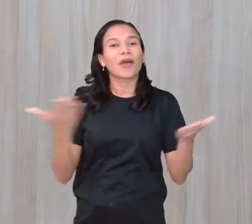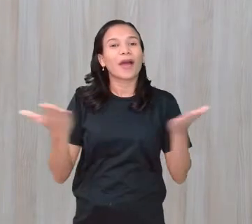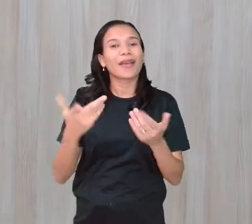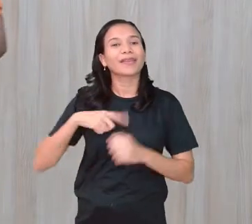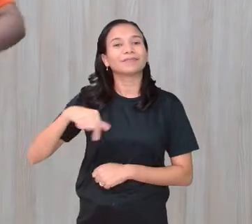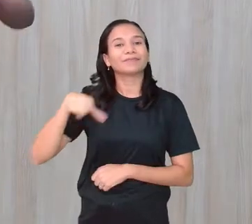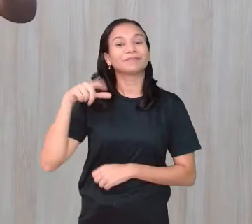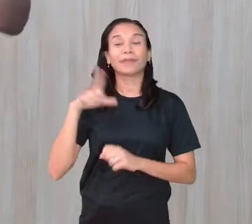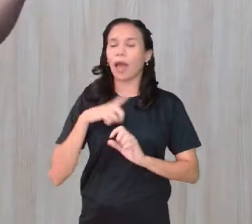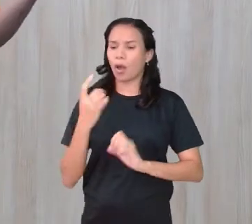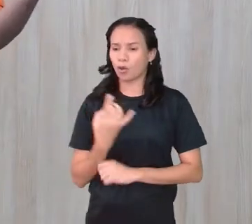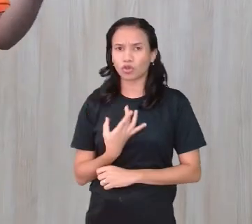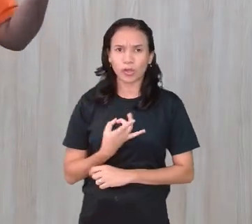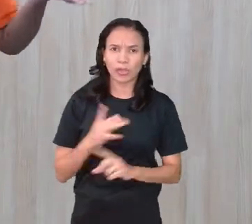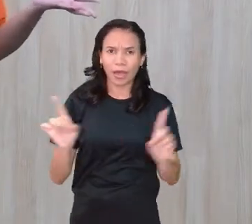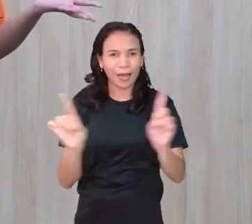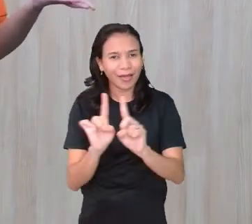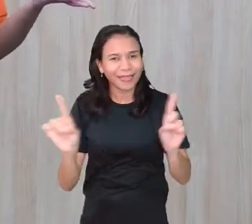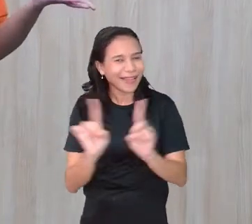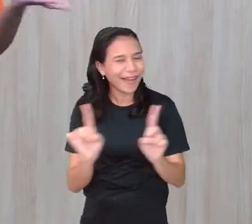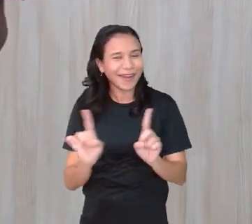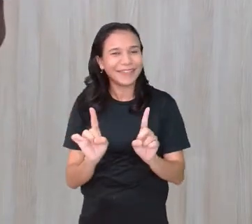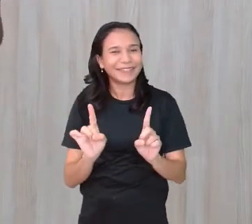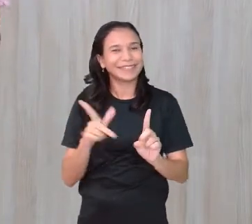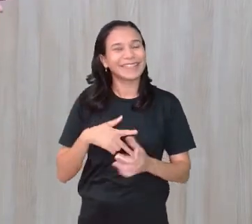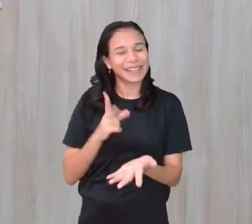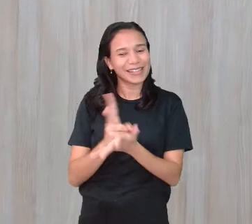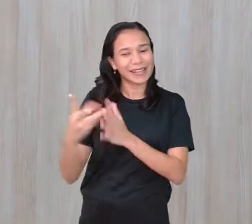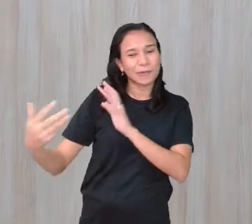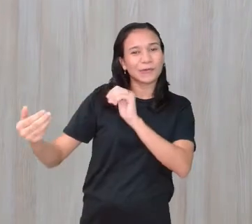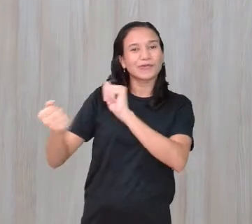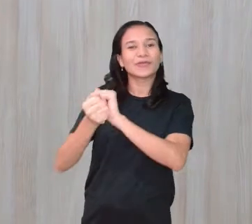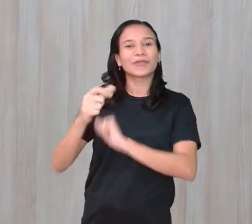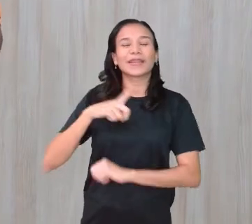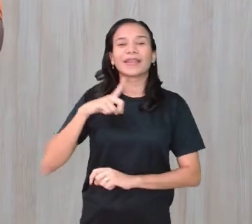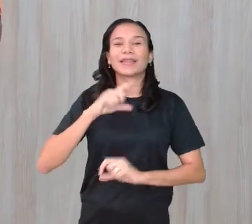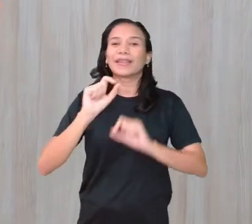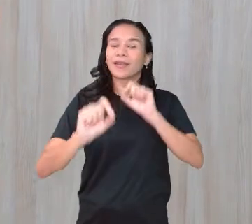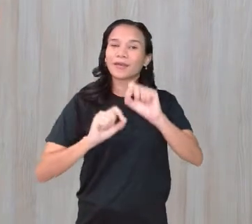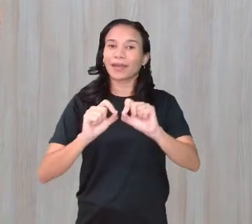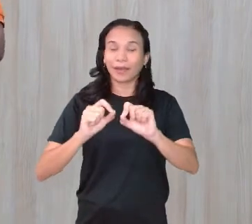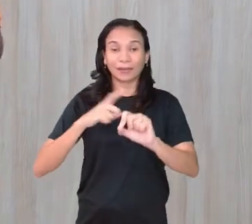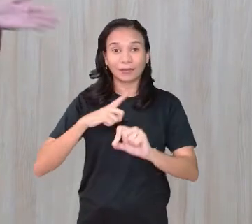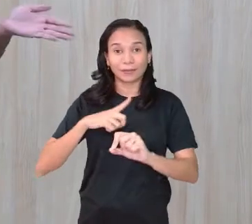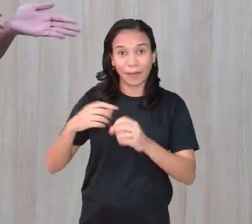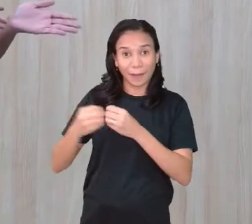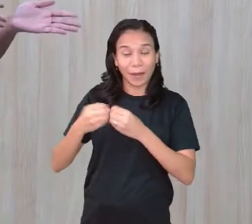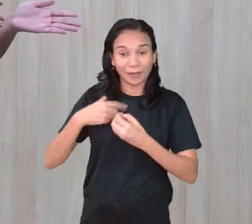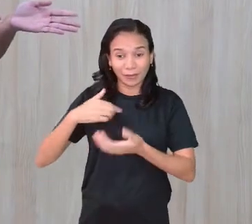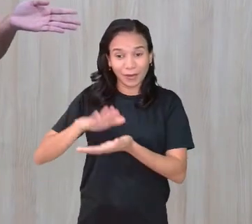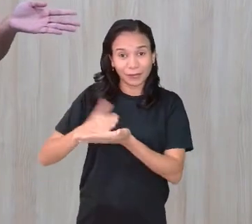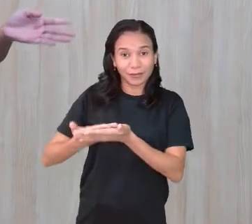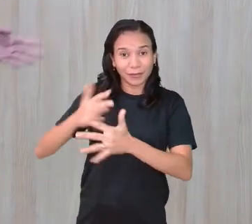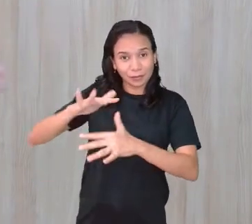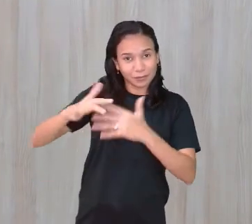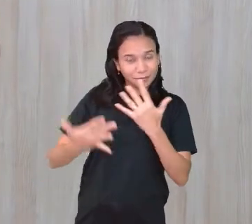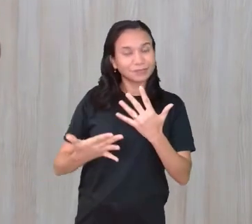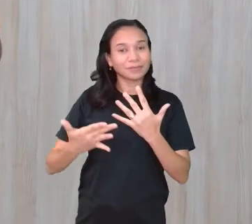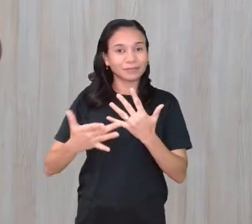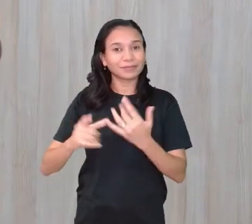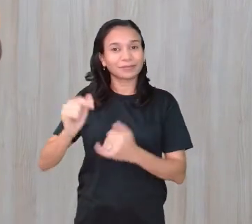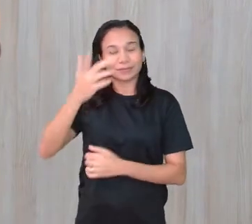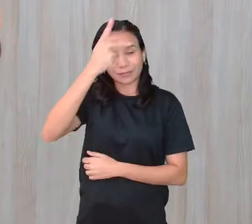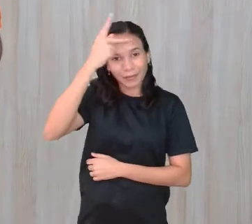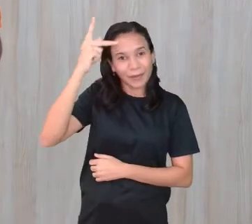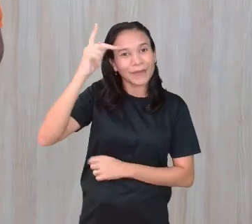nossos estúdios, mas eu não estou sozinha, eu nunca venho só, não é mesmo? Então aqui eu tenho ao meu lado, aqui fazendo a tradução para a língua brasileira